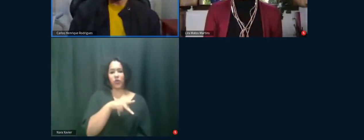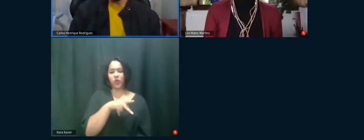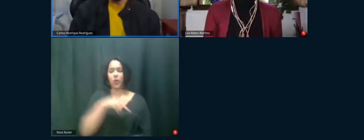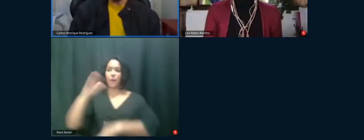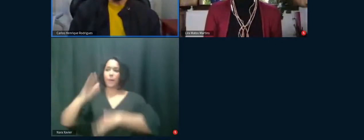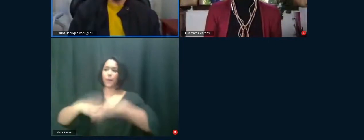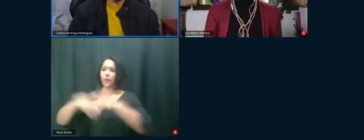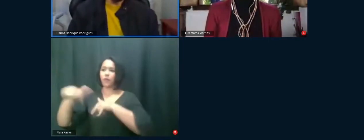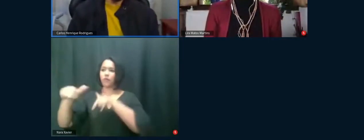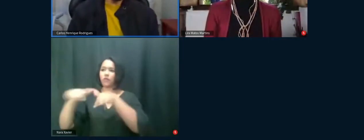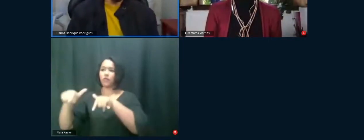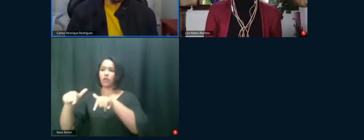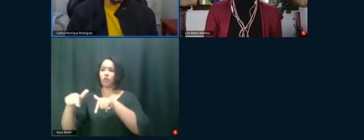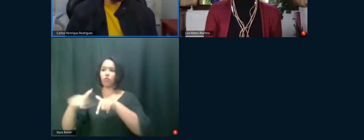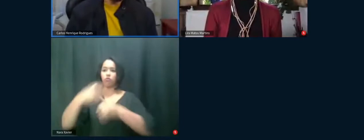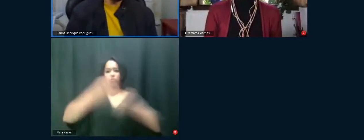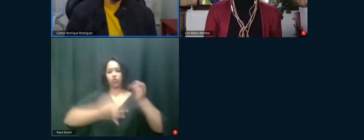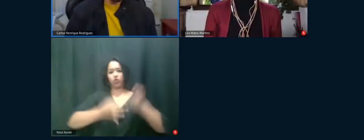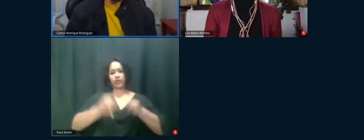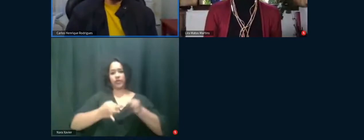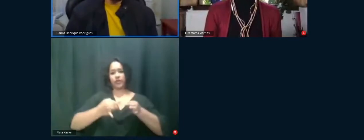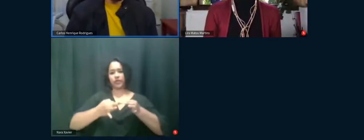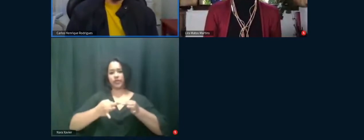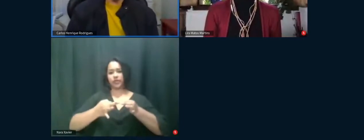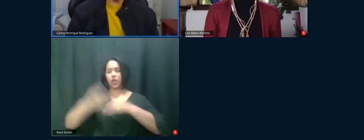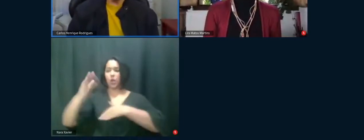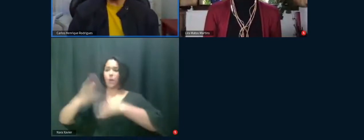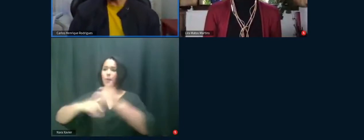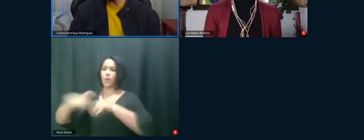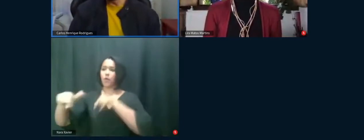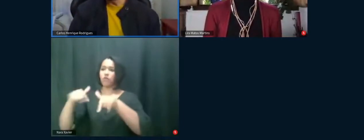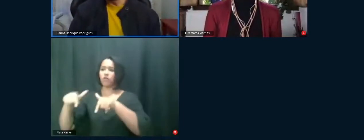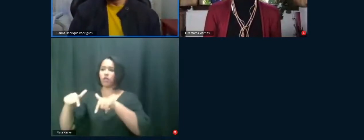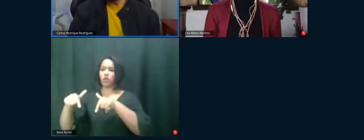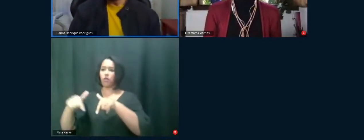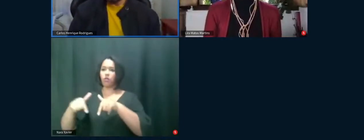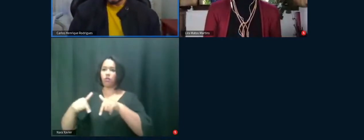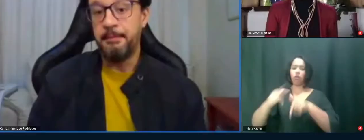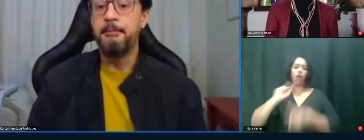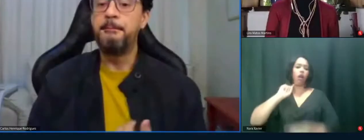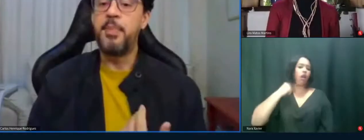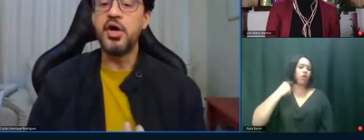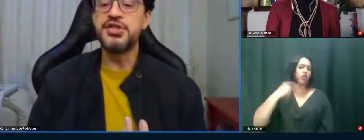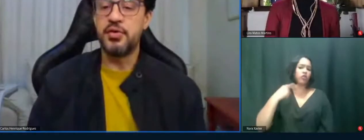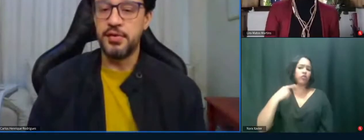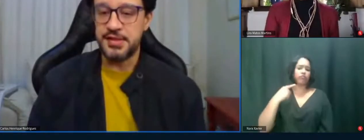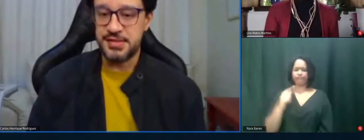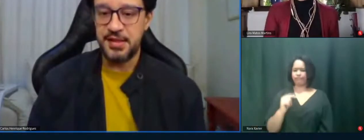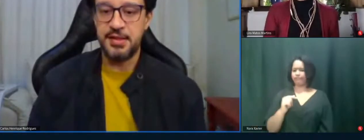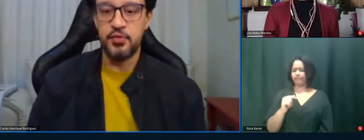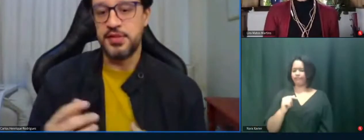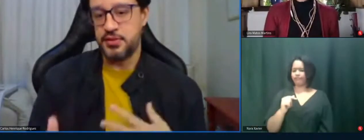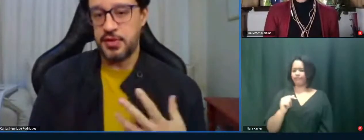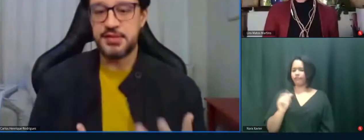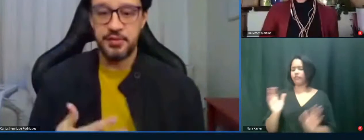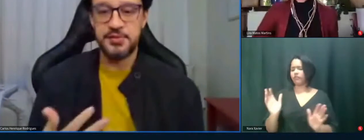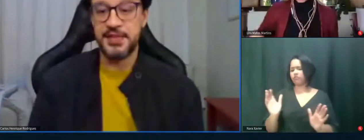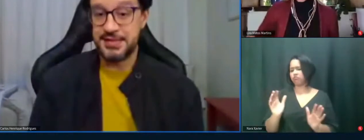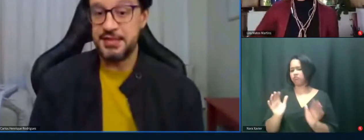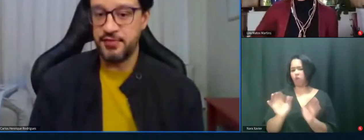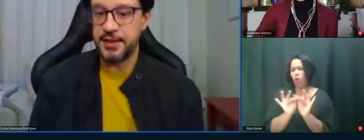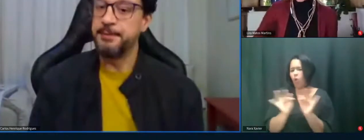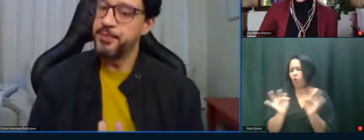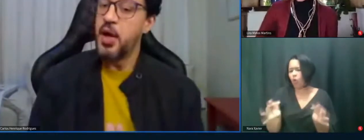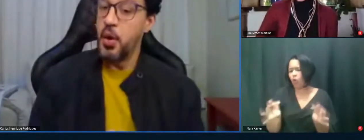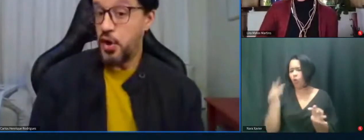profissional juiz, profissional advogado. Isso não é comum, né? Pode acontecer em uma